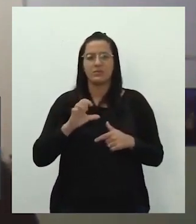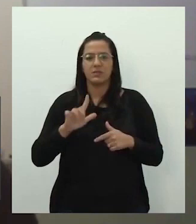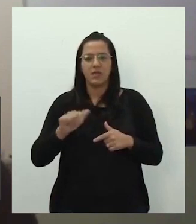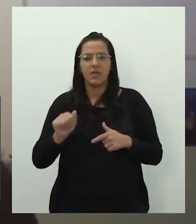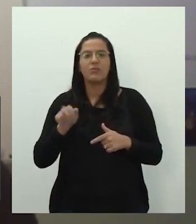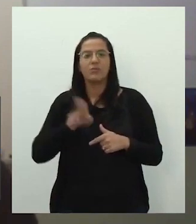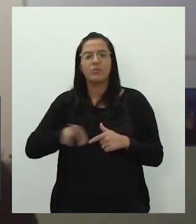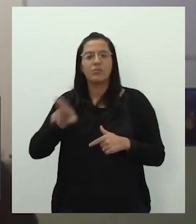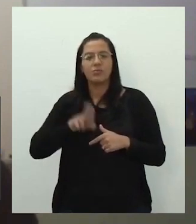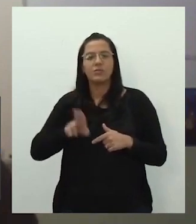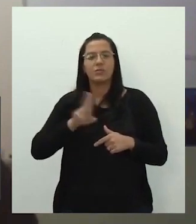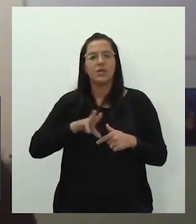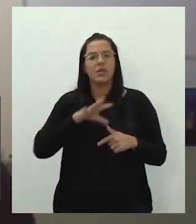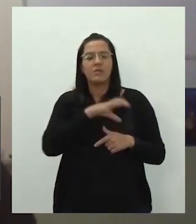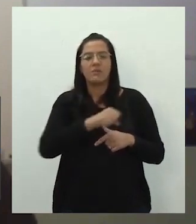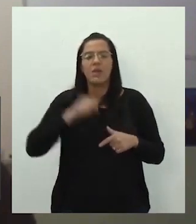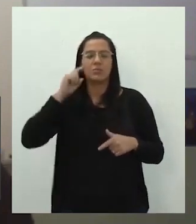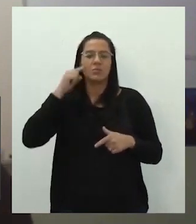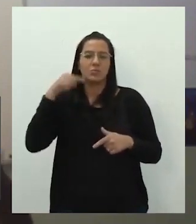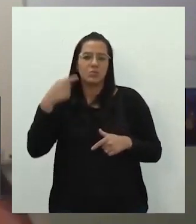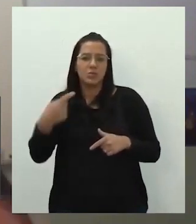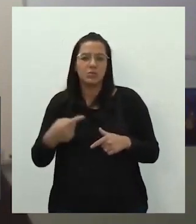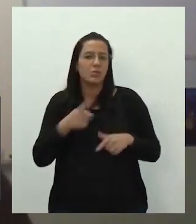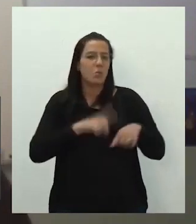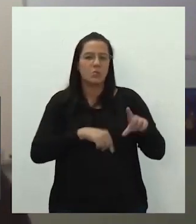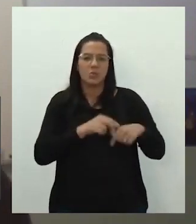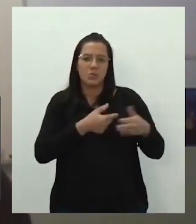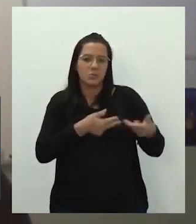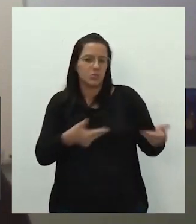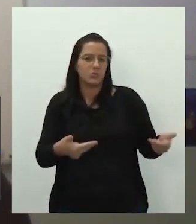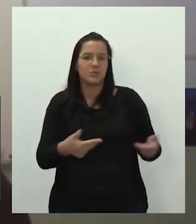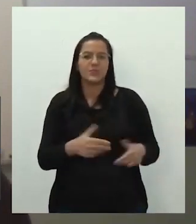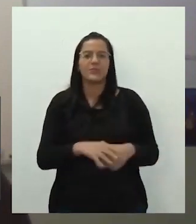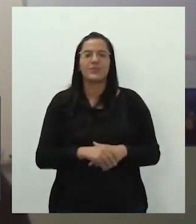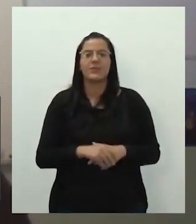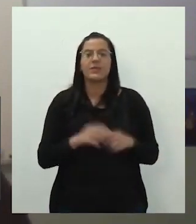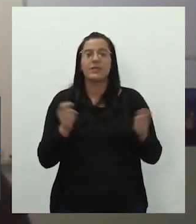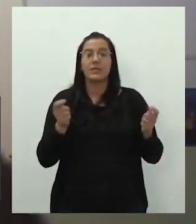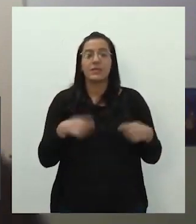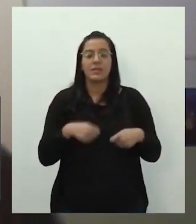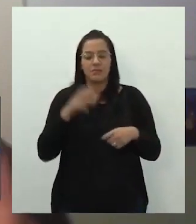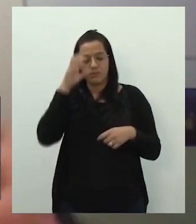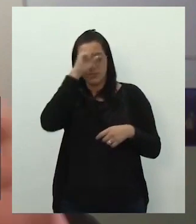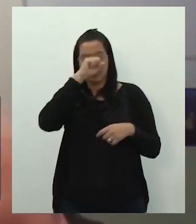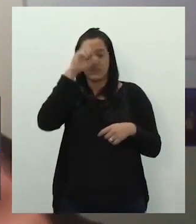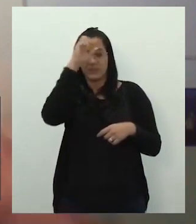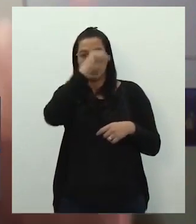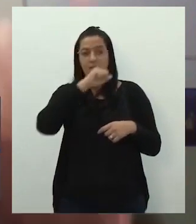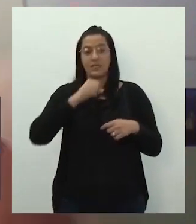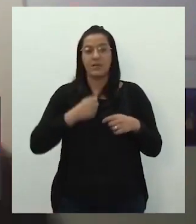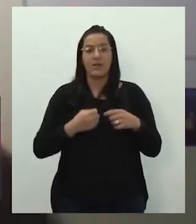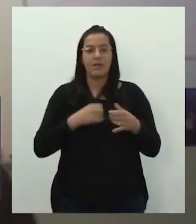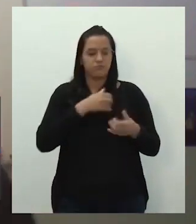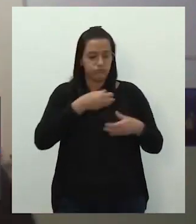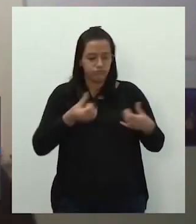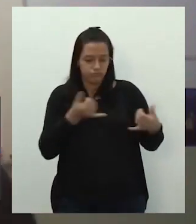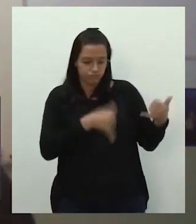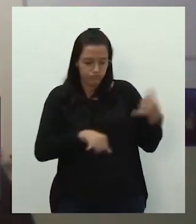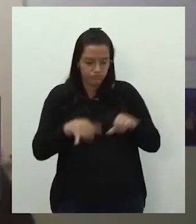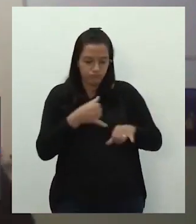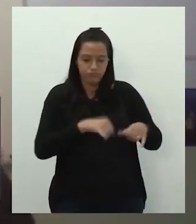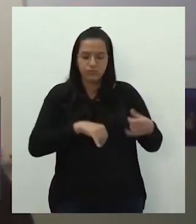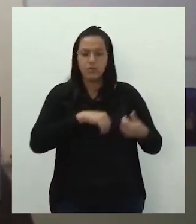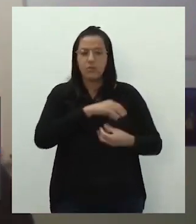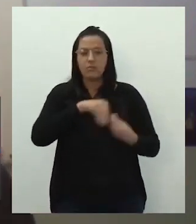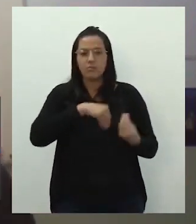que ele consegue pegar no dia a dia, pedaços de fio, ímãs, para poder criar um experimento não muito sofisticados para que o